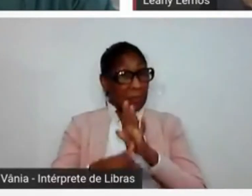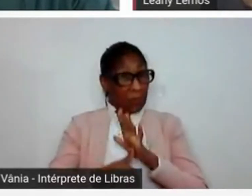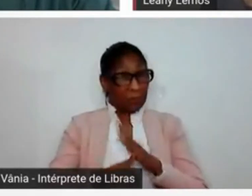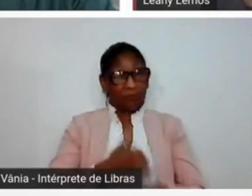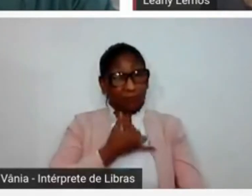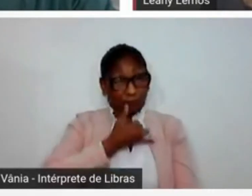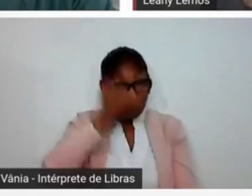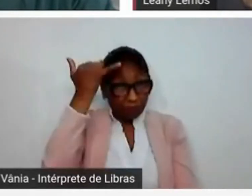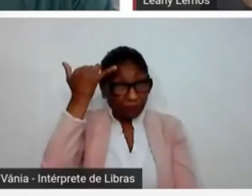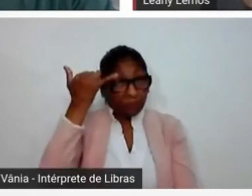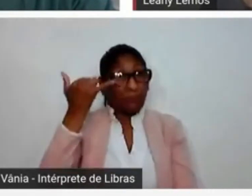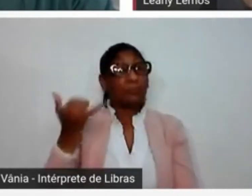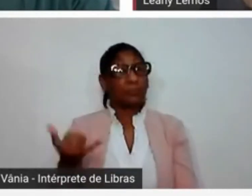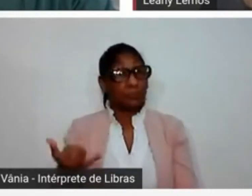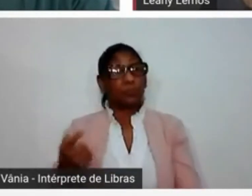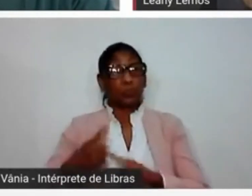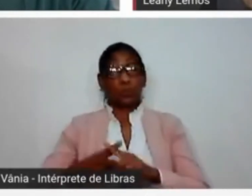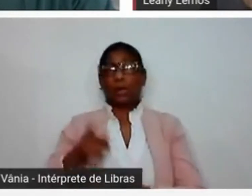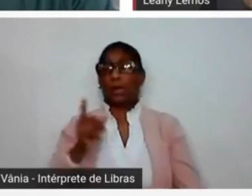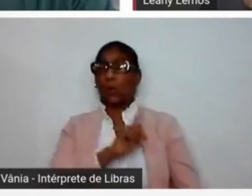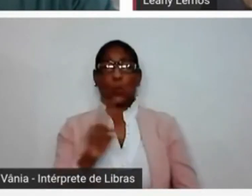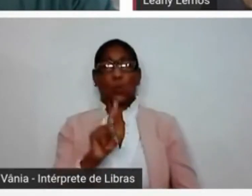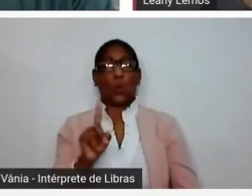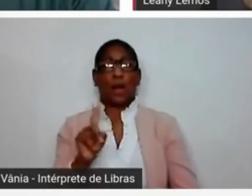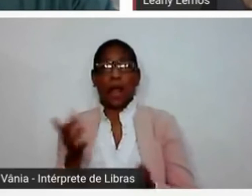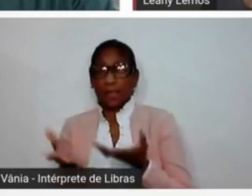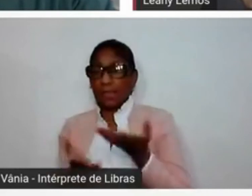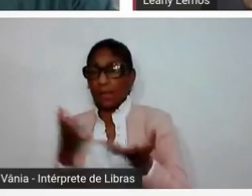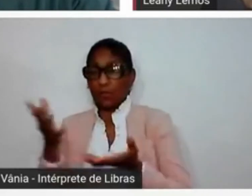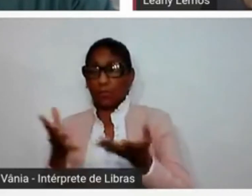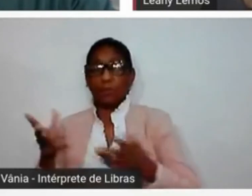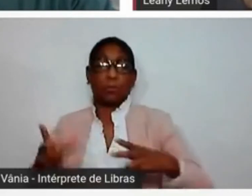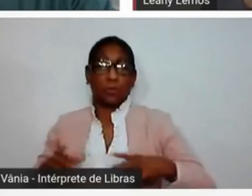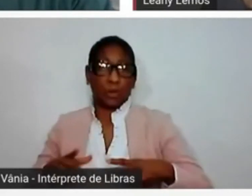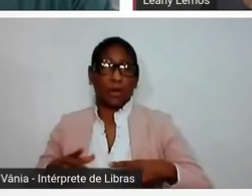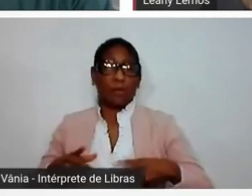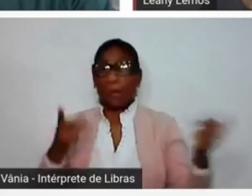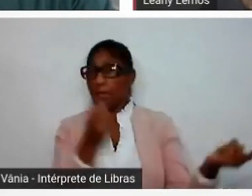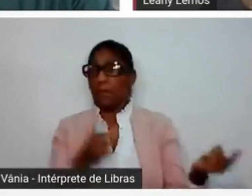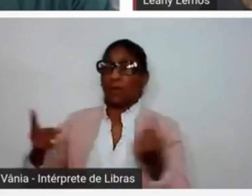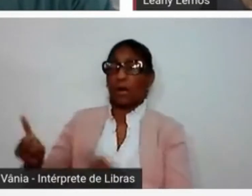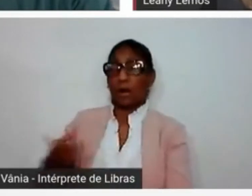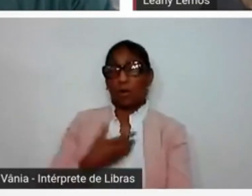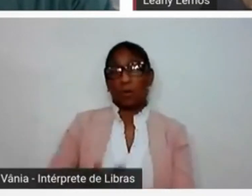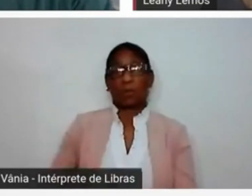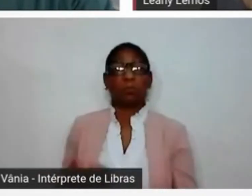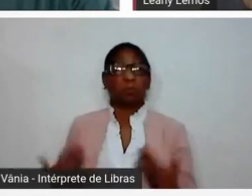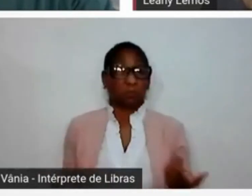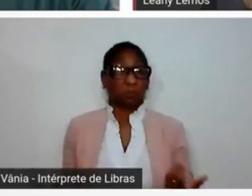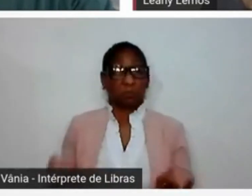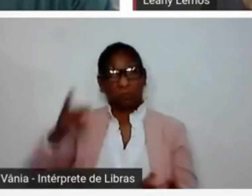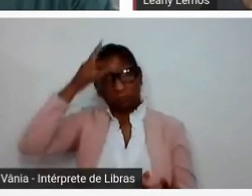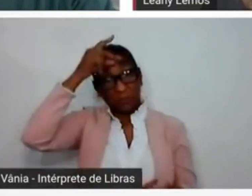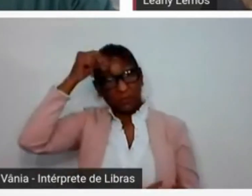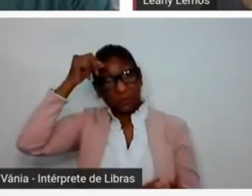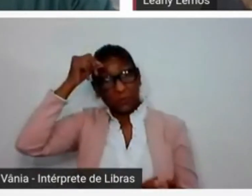demanda que não será atendida na rede privada, pressionando a rede pública. E aí os municípios